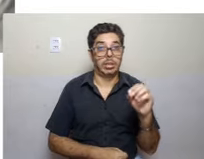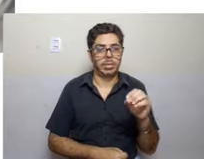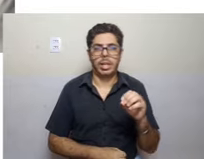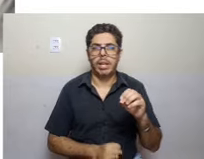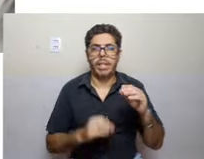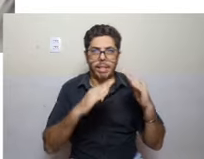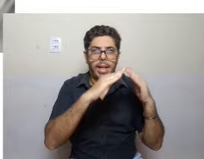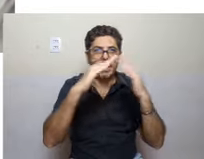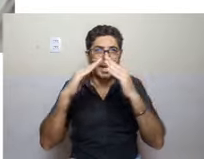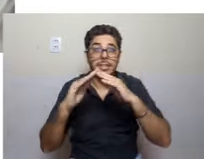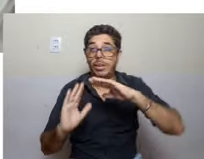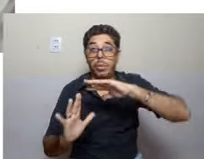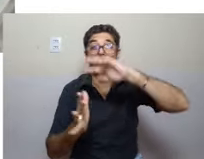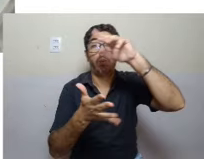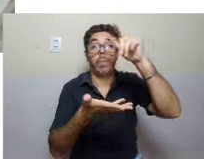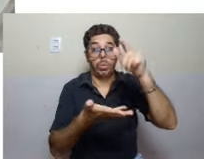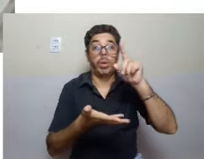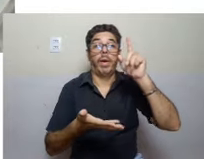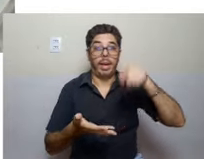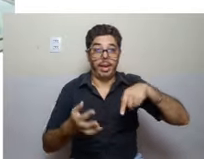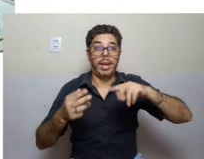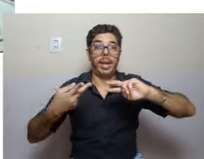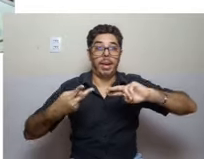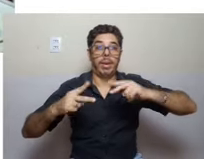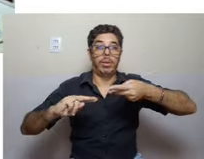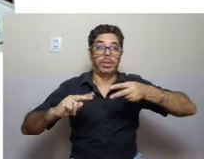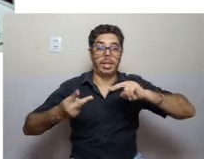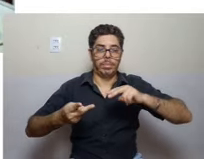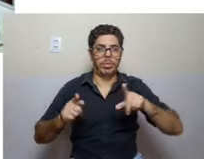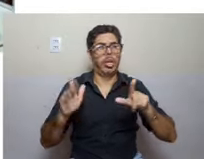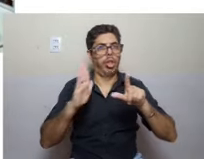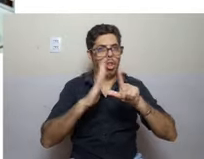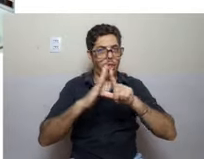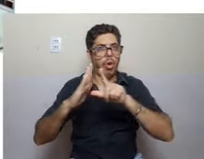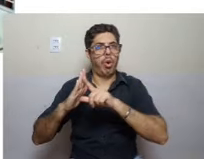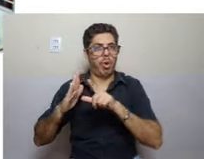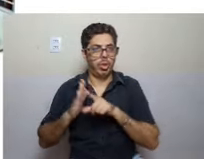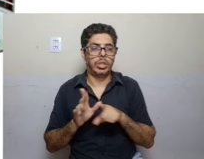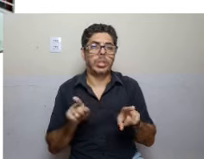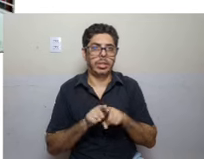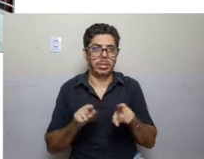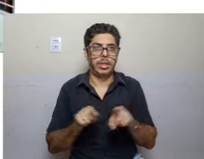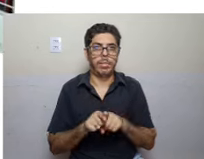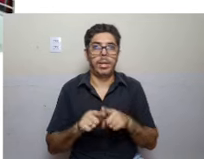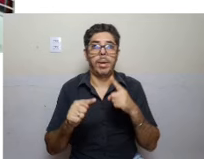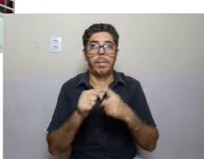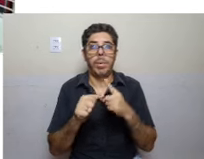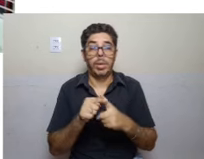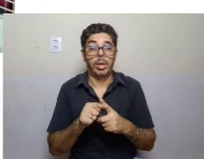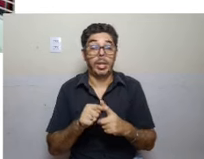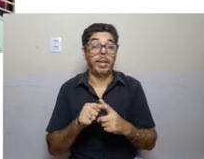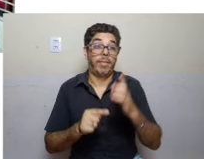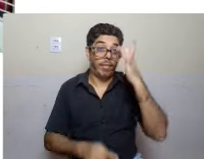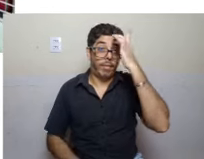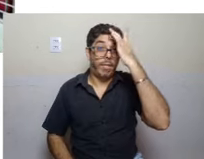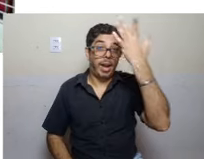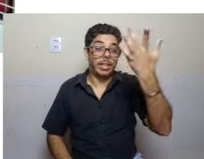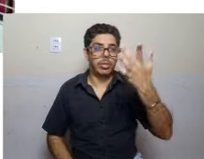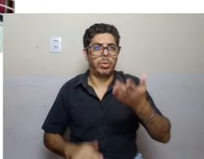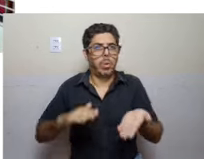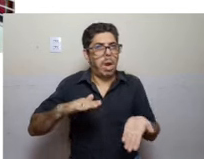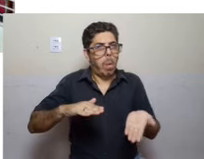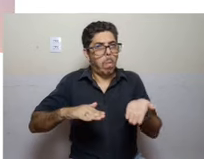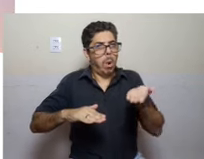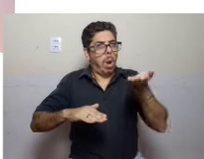residenciais e comerciais são de corrente alternada, porque a energia elétrica gerada dessa forma pode ser facilmente aumentada para